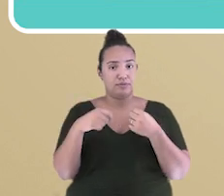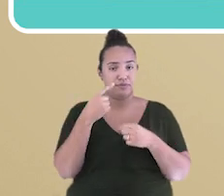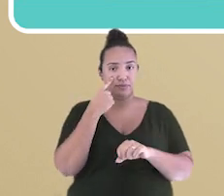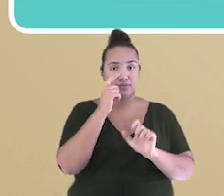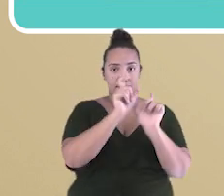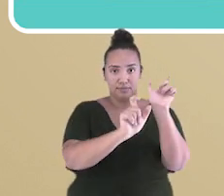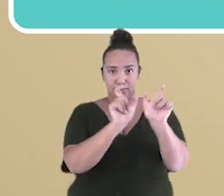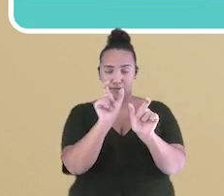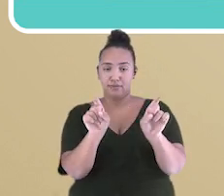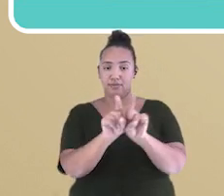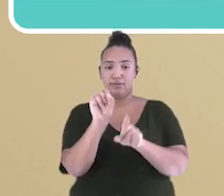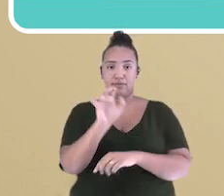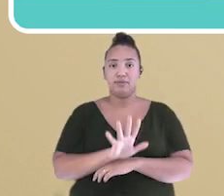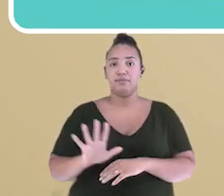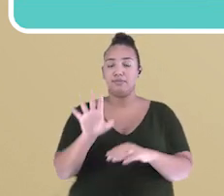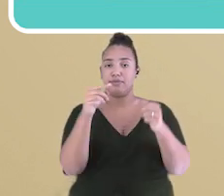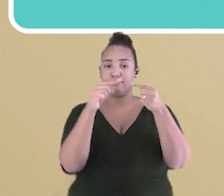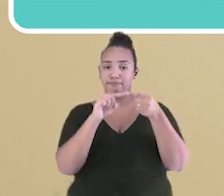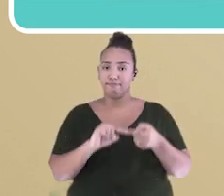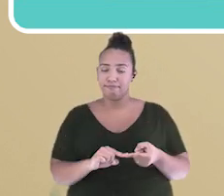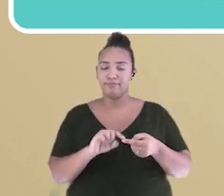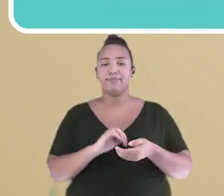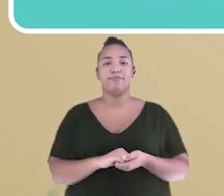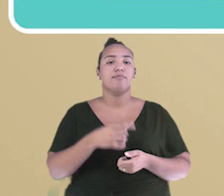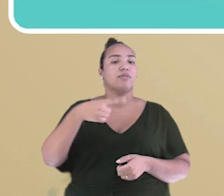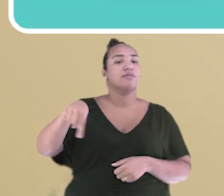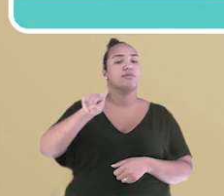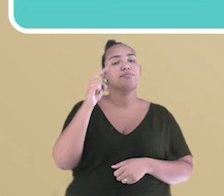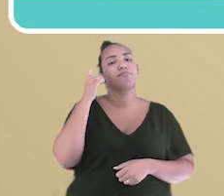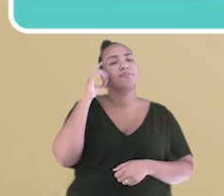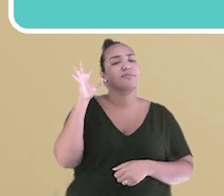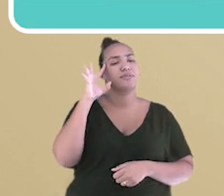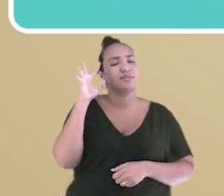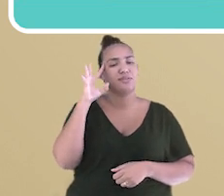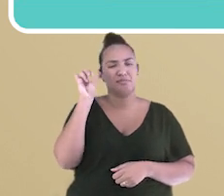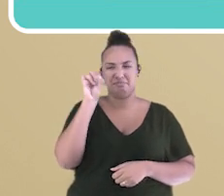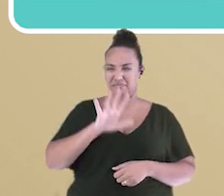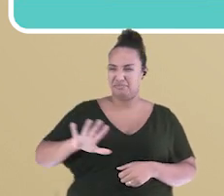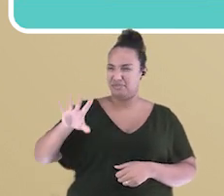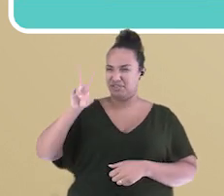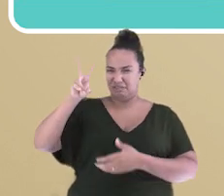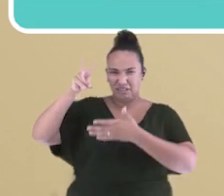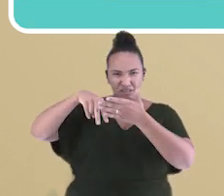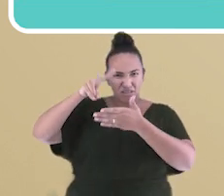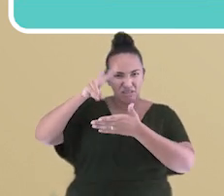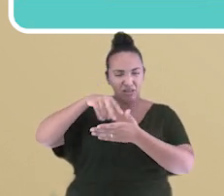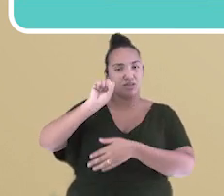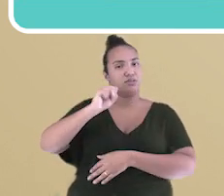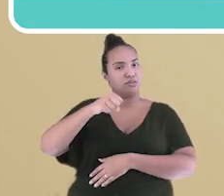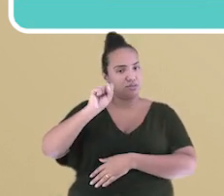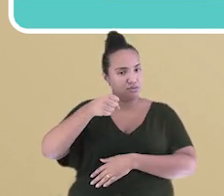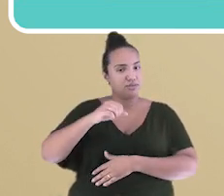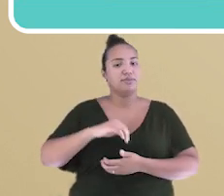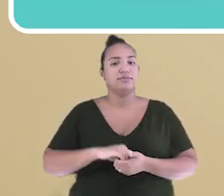as palavras e as imagens. Aí você deve estar se perguntando, ler imagens? Sim,